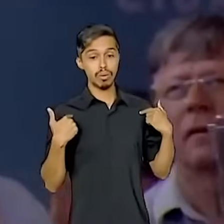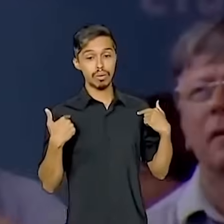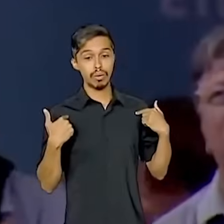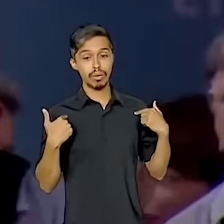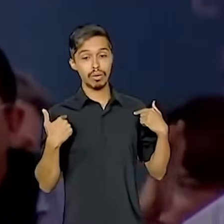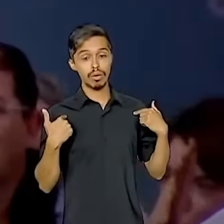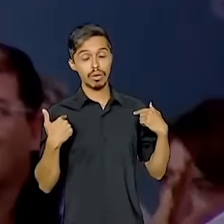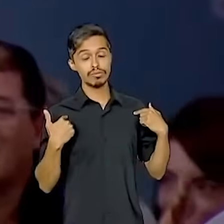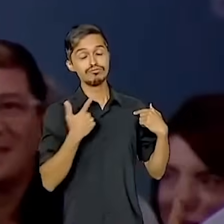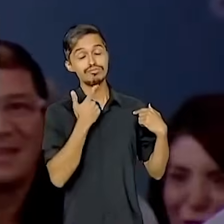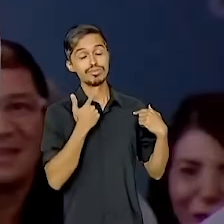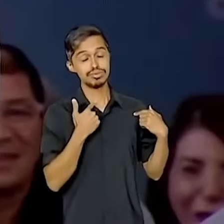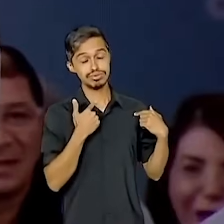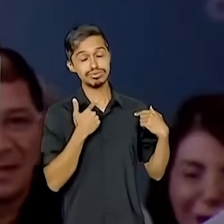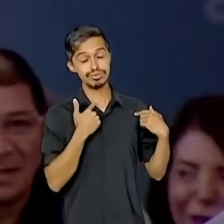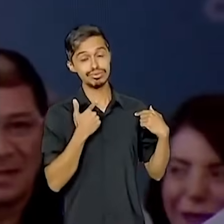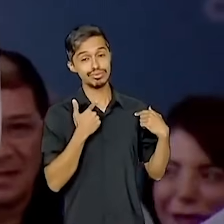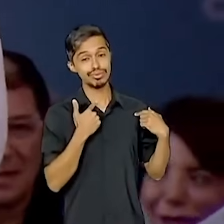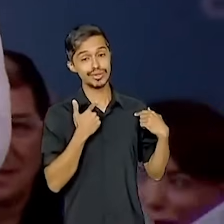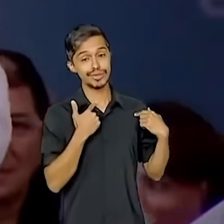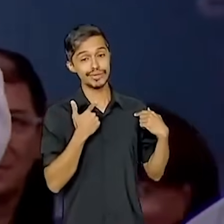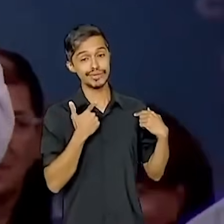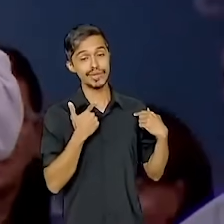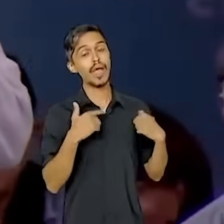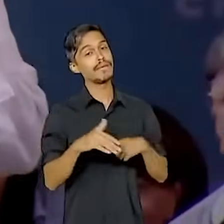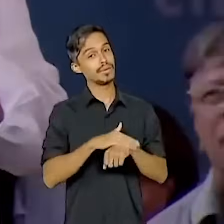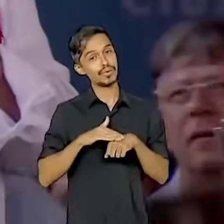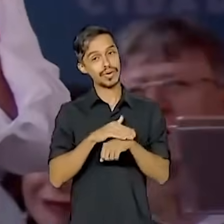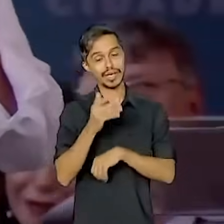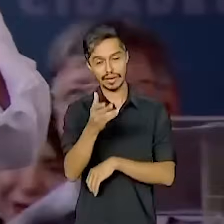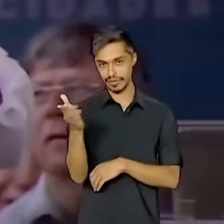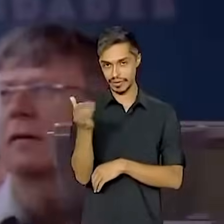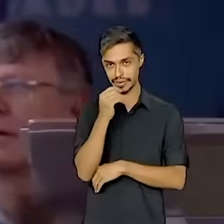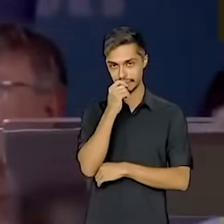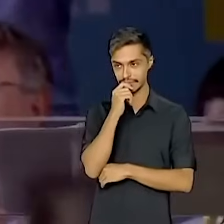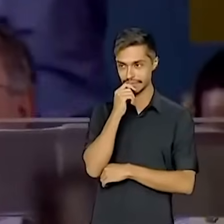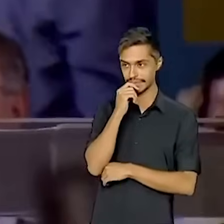Eu tô com muita vontade de conversar com vocês.